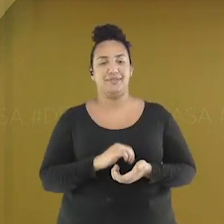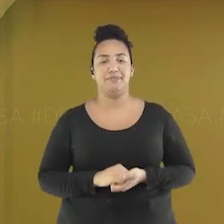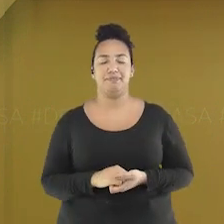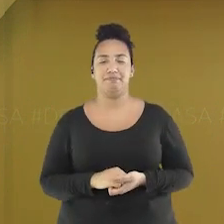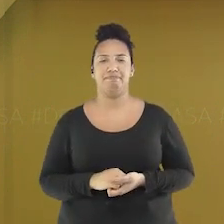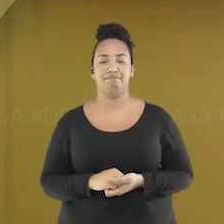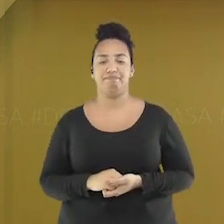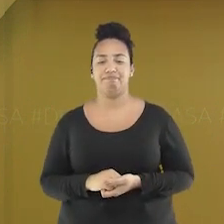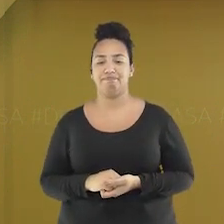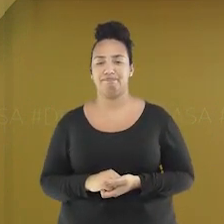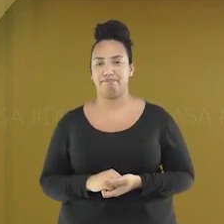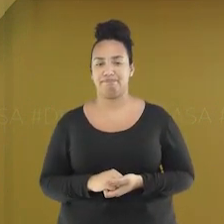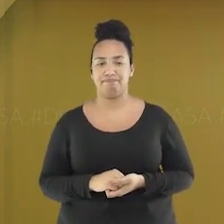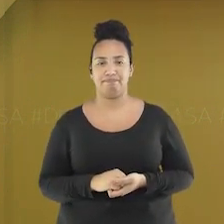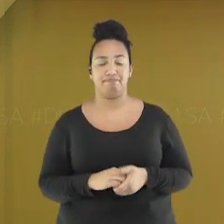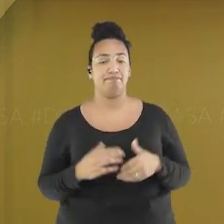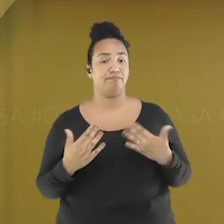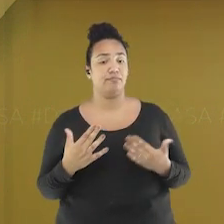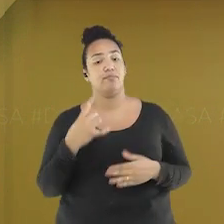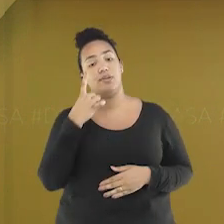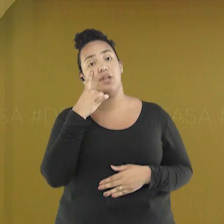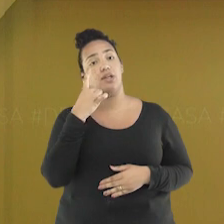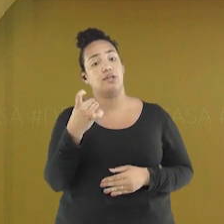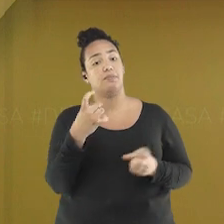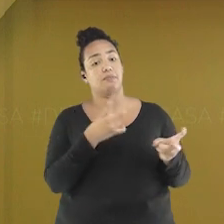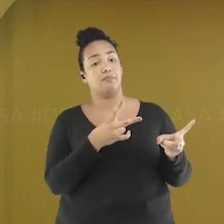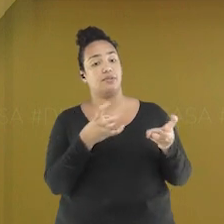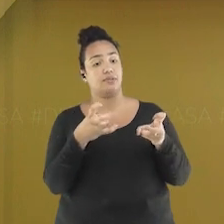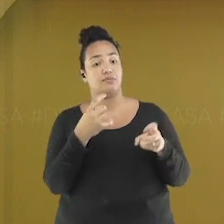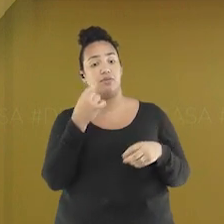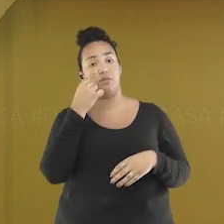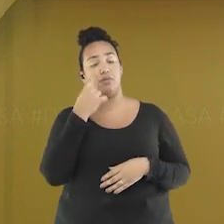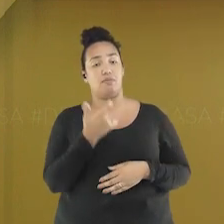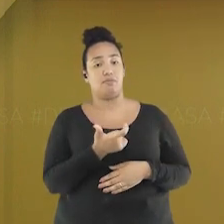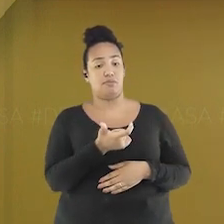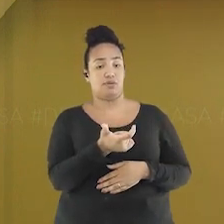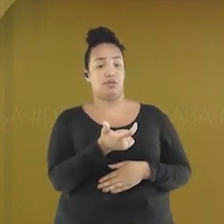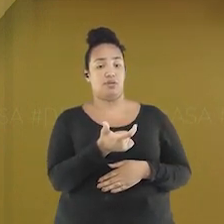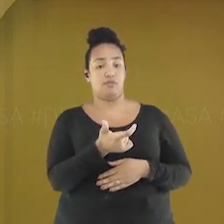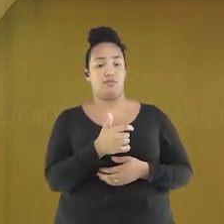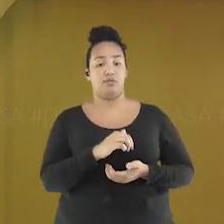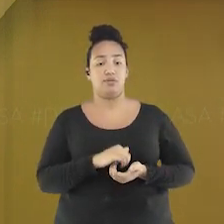como nas letras A e B. É interessante observarmos esta palavra aqui, ó,